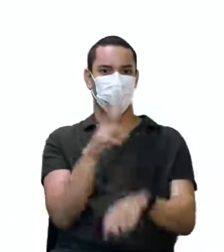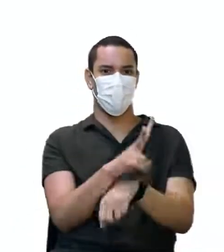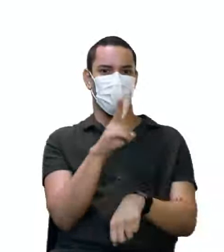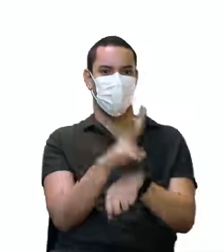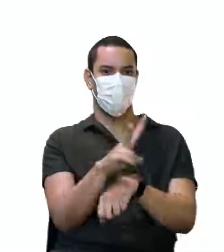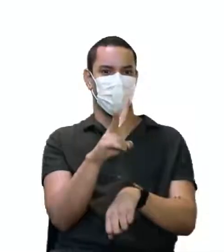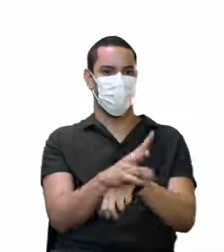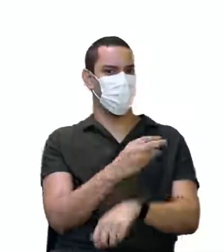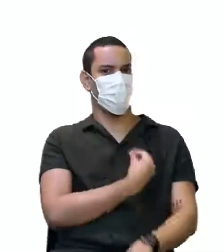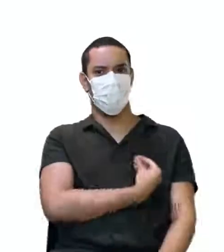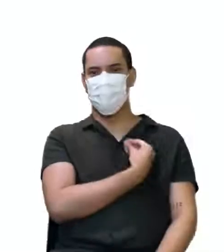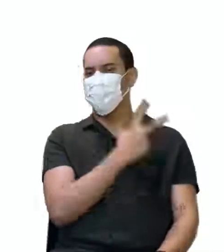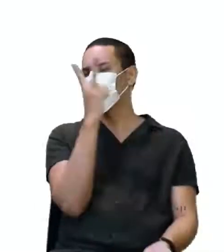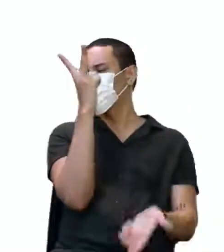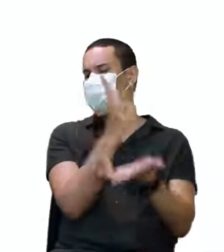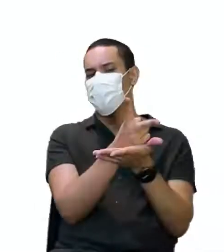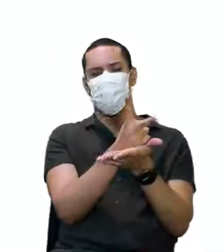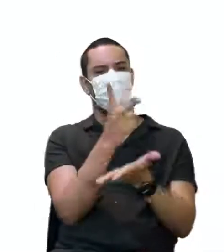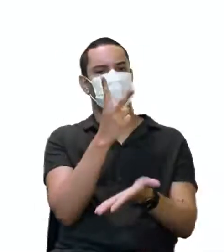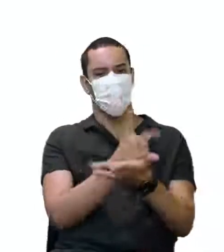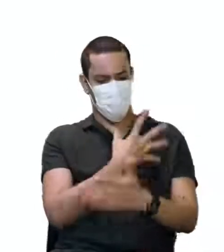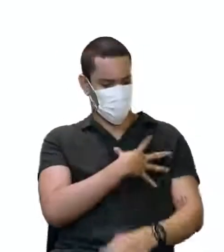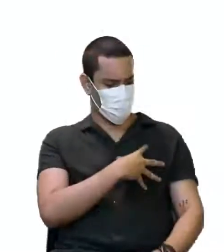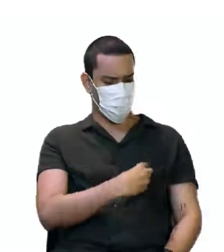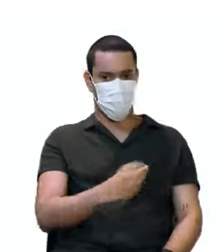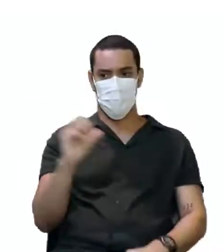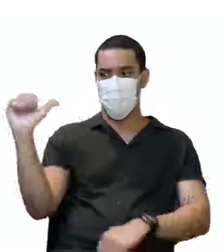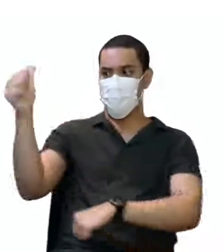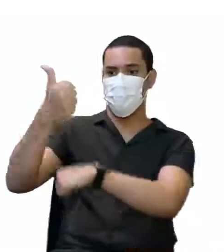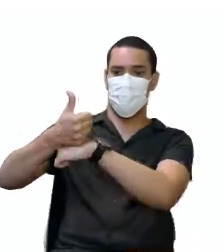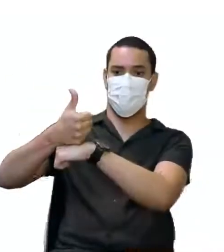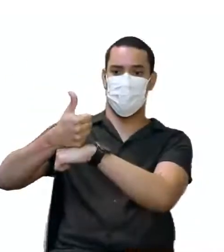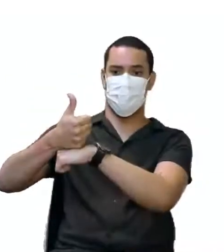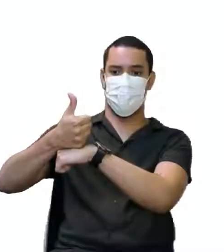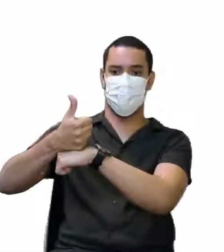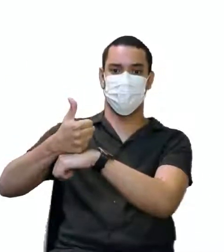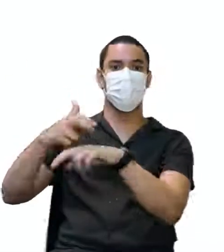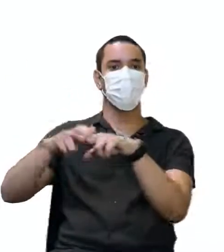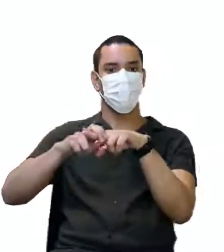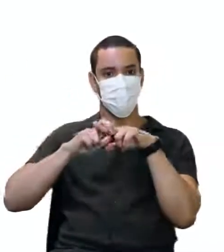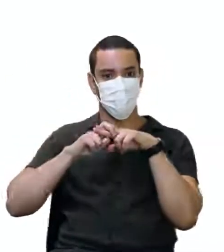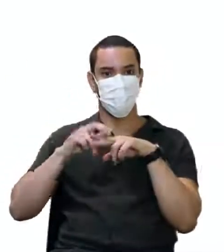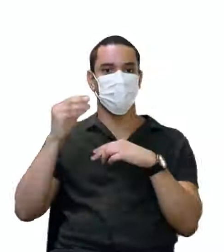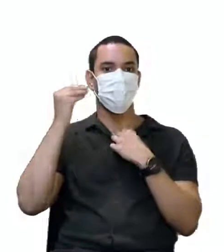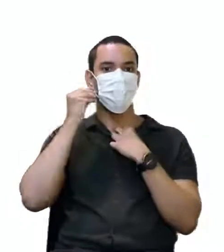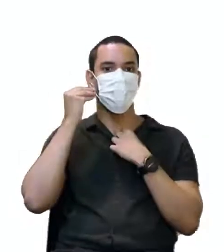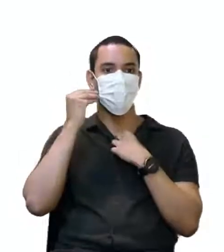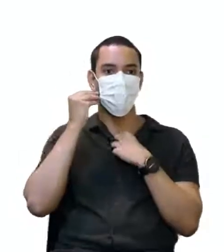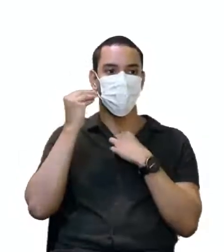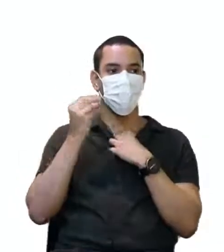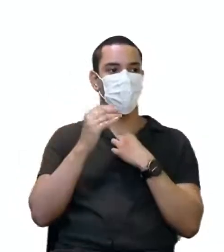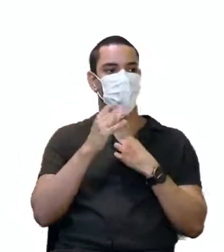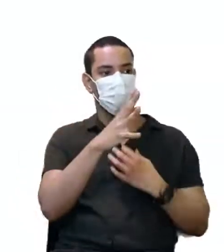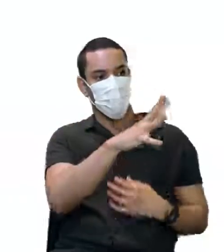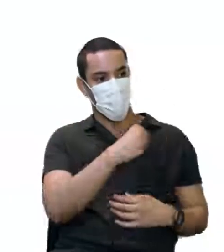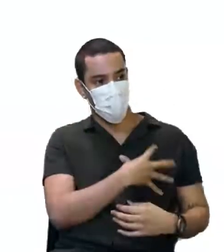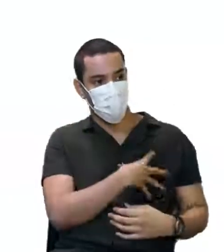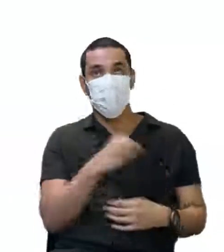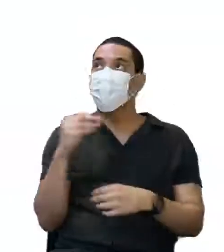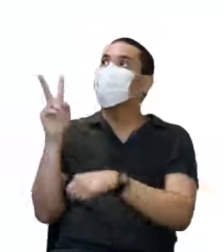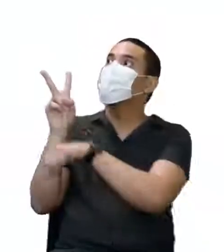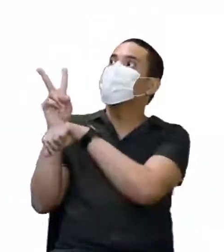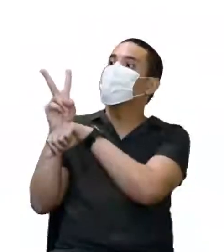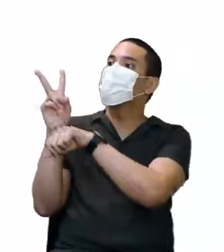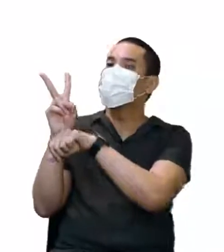a vida do seu filhote, do seu filho. Tá? Então, elas tentariam deixar ele sem perigo e poderiam